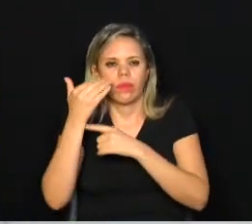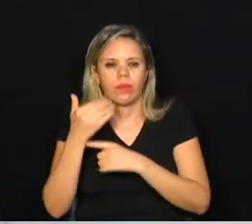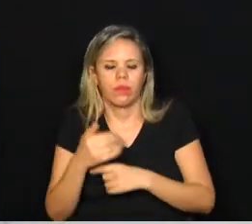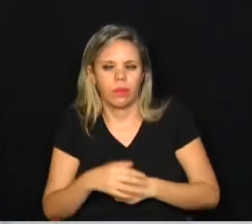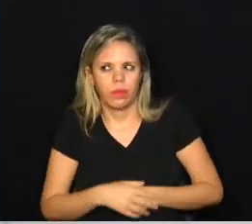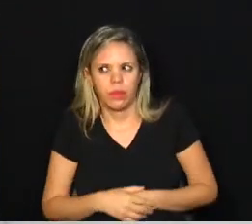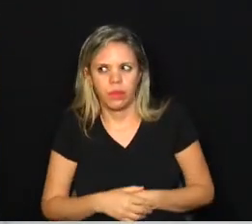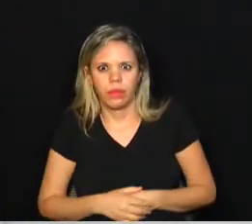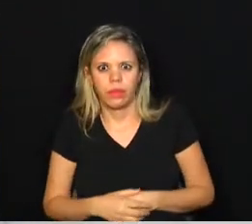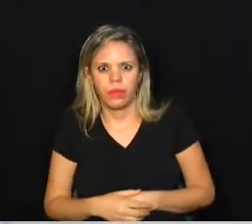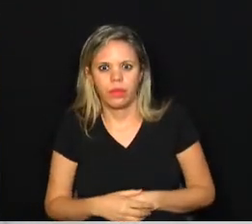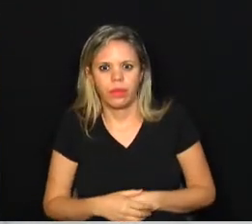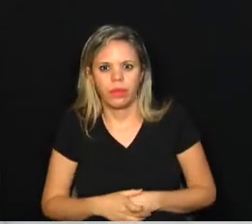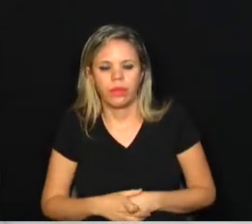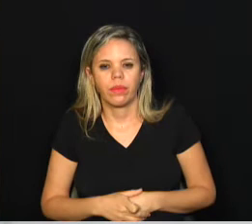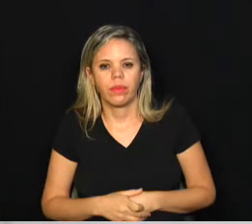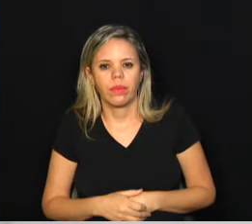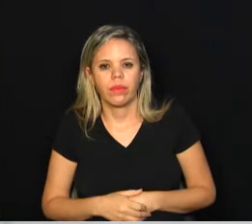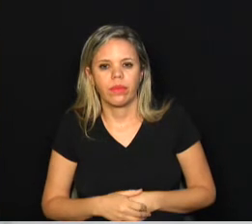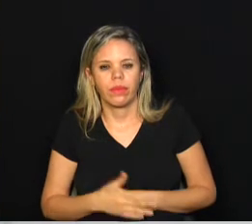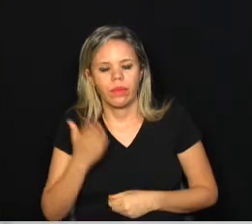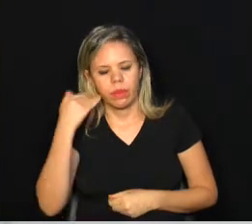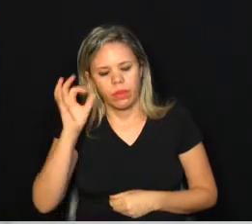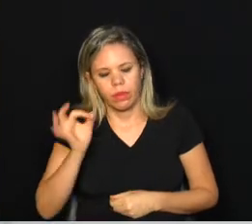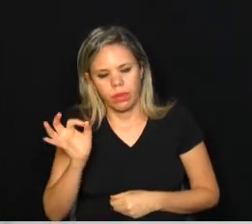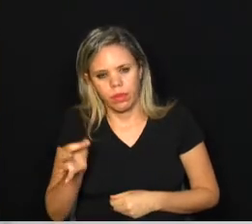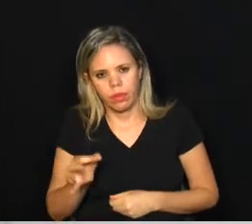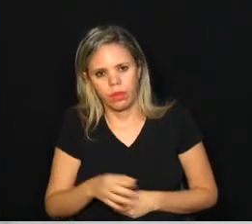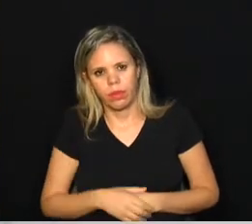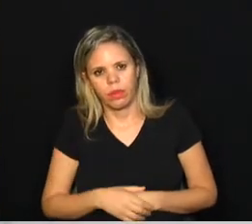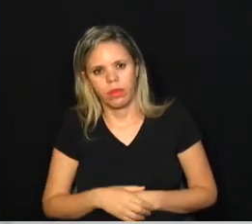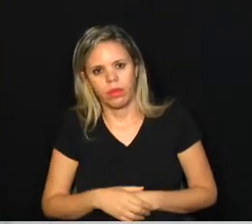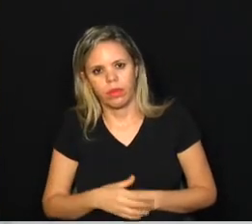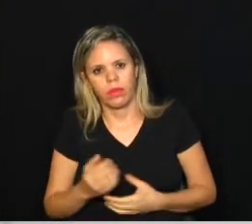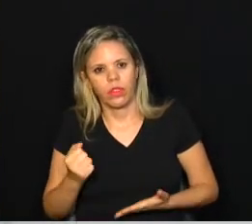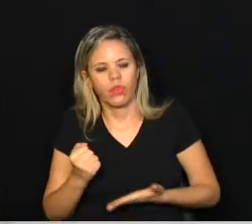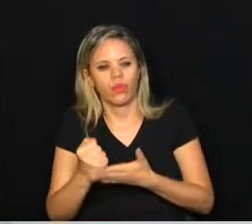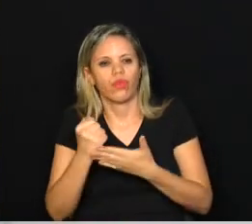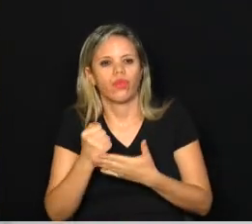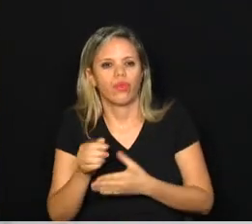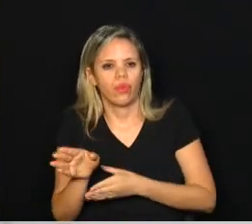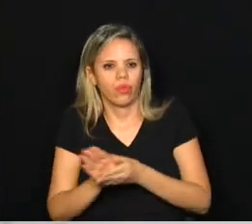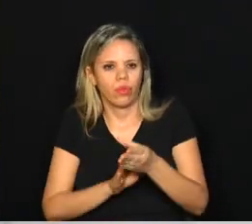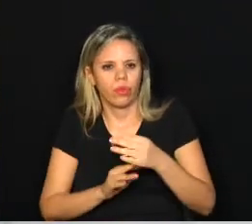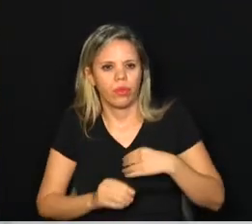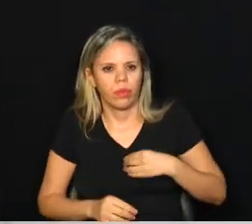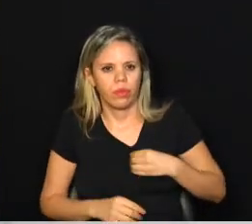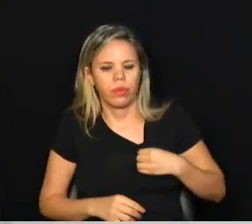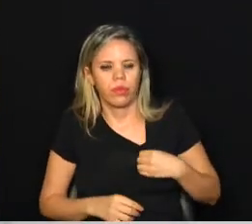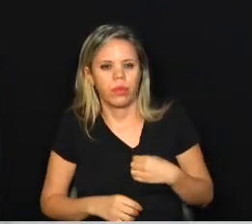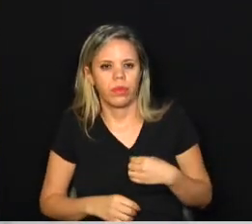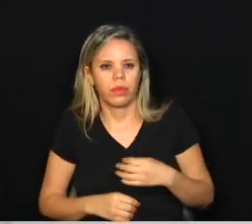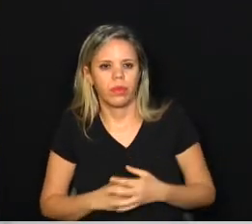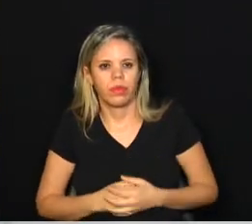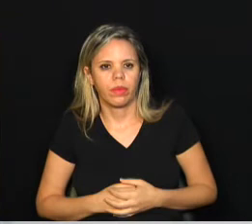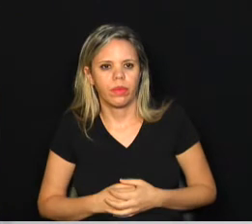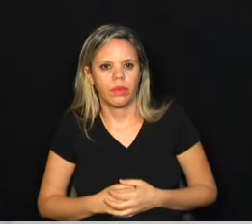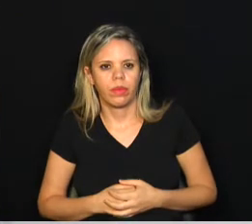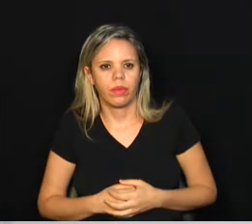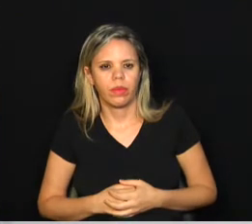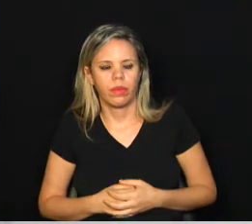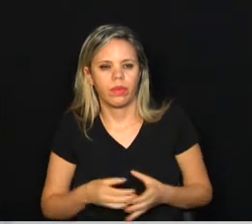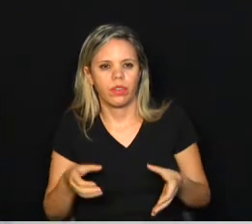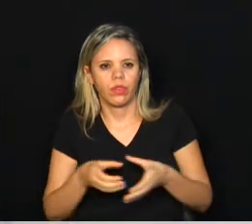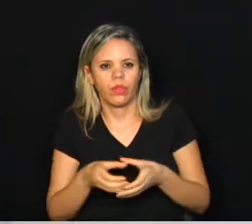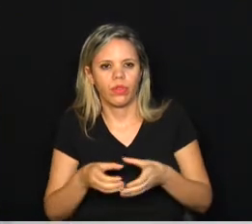inovação. Então, eu tenho certeza que com a ajuda aqui do nosso conselho, né, e mais esse comitê